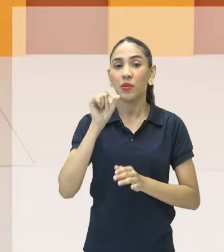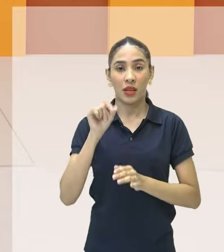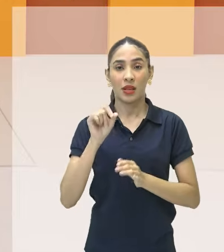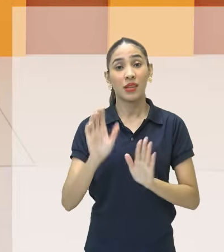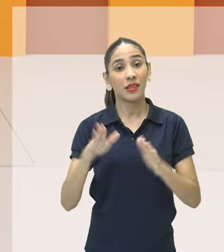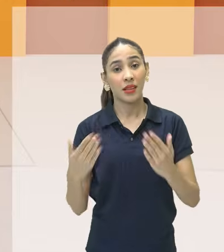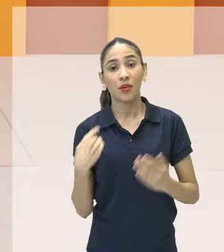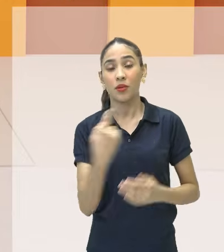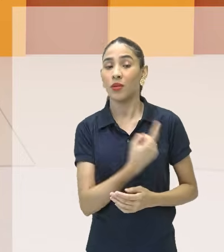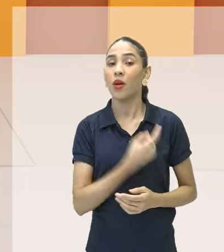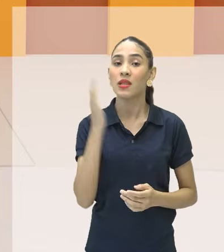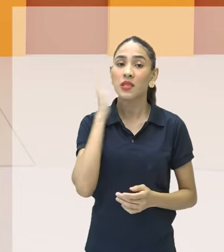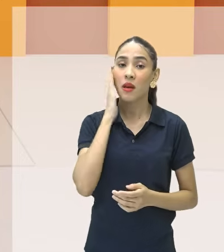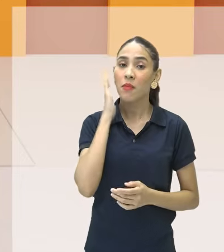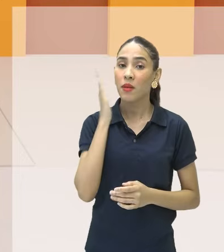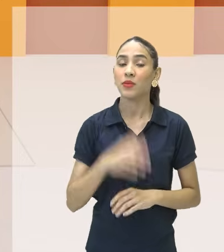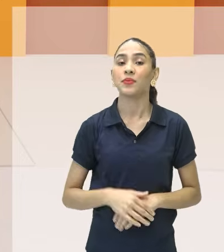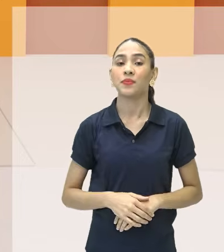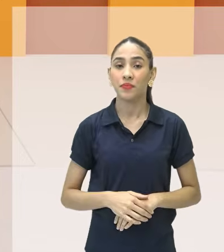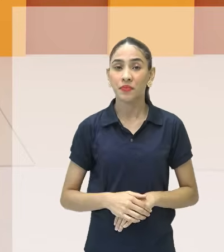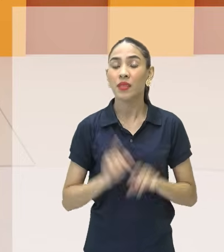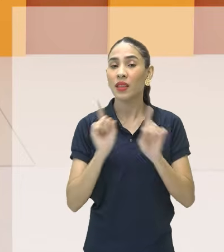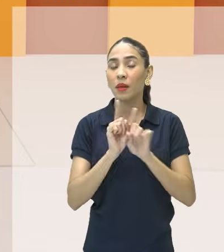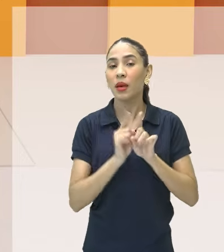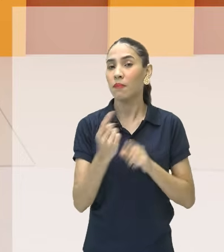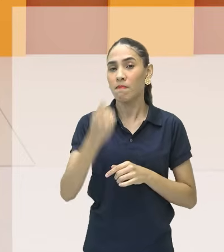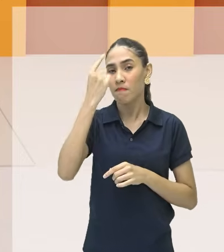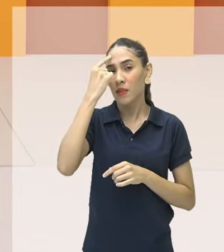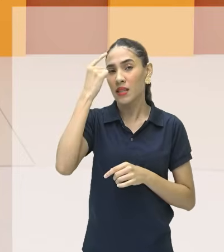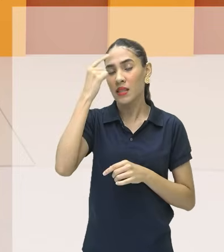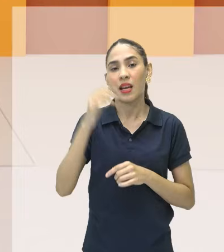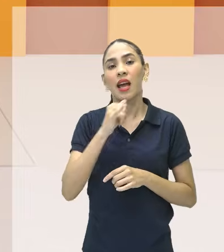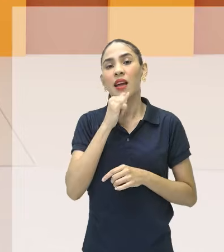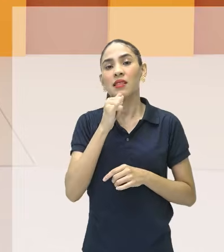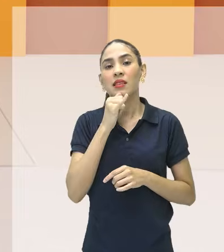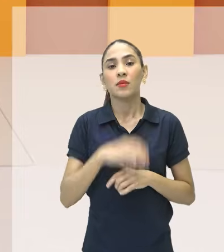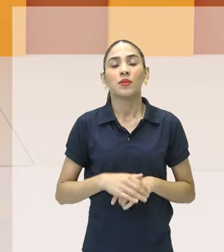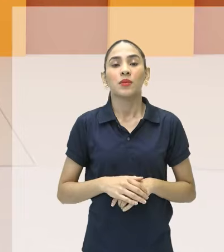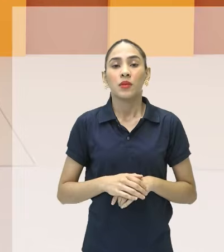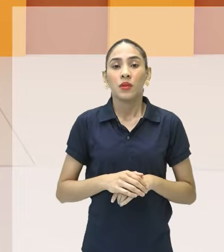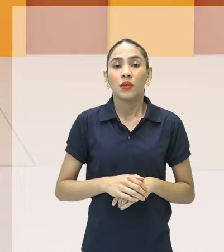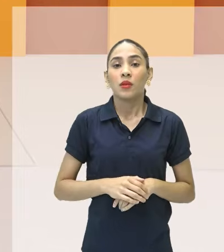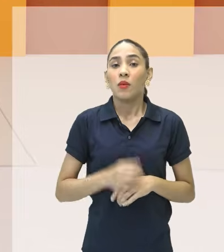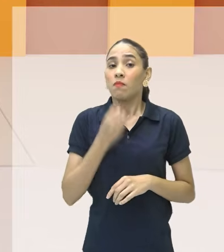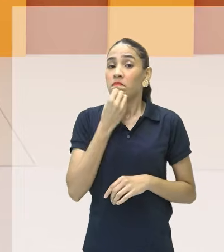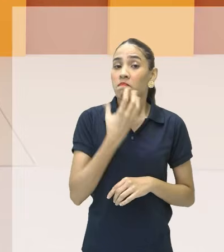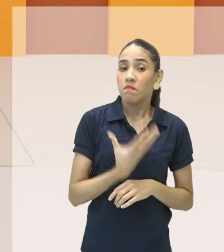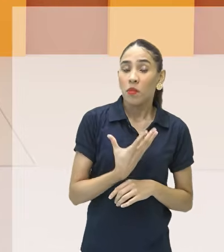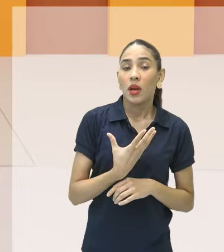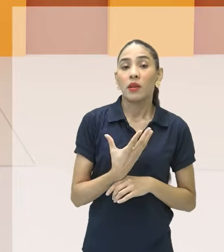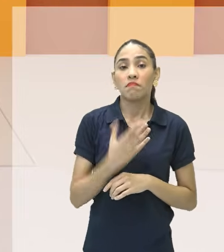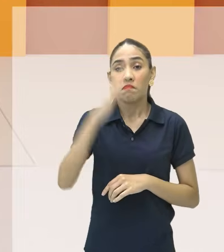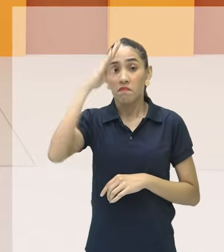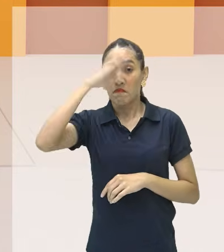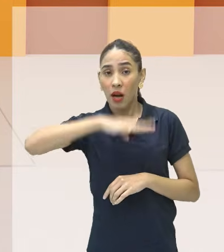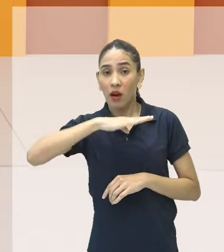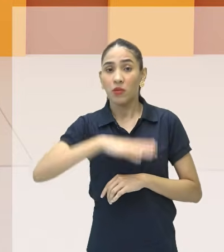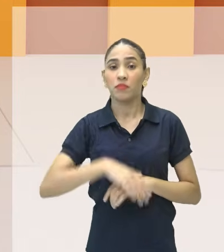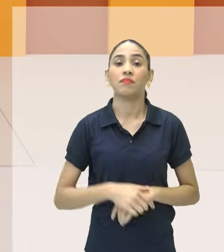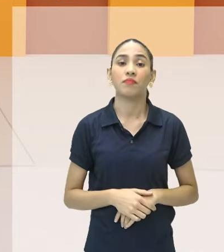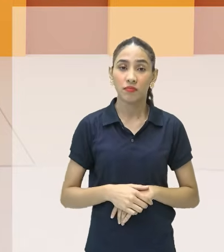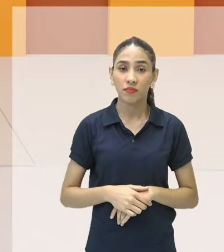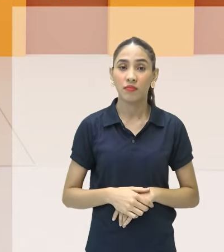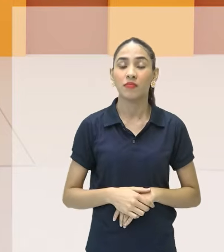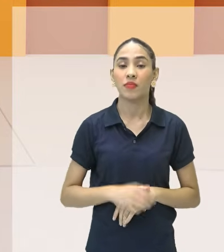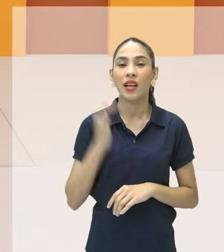nós sabemos, né, nós podemos pensar assim, né, nesse dualismo, né, o bem e o mal, né, que